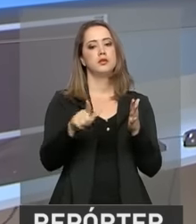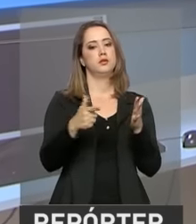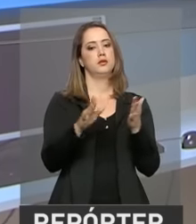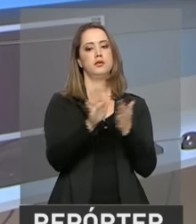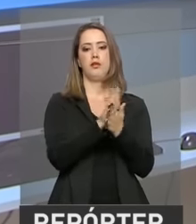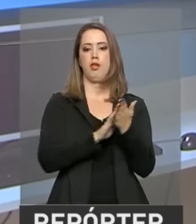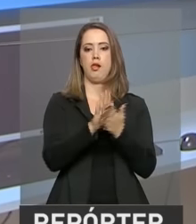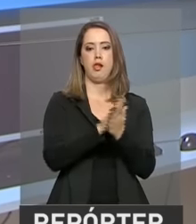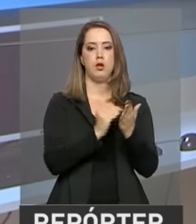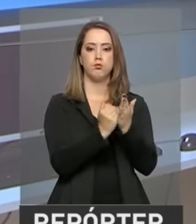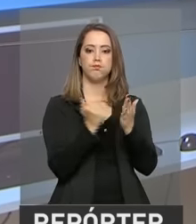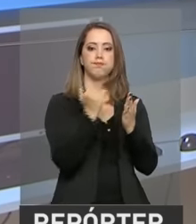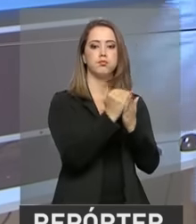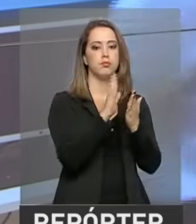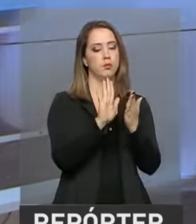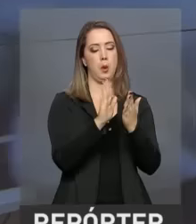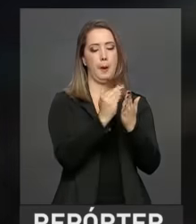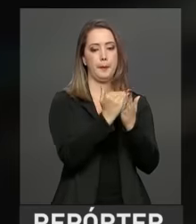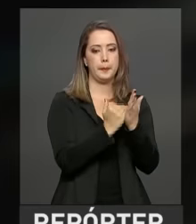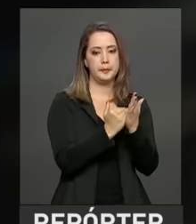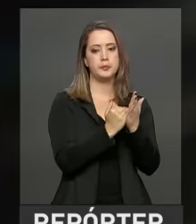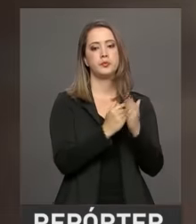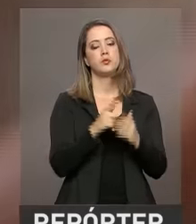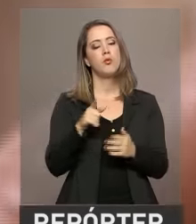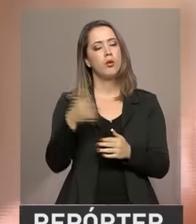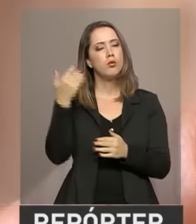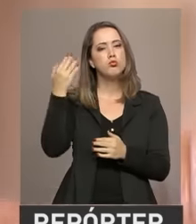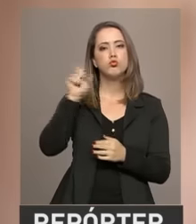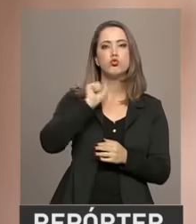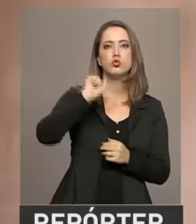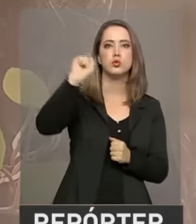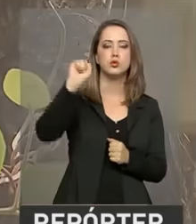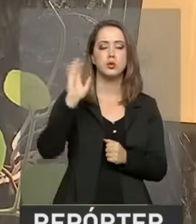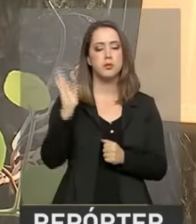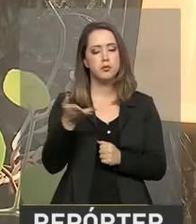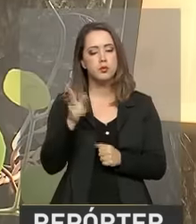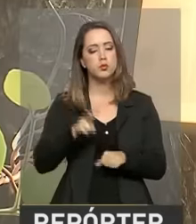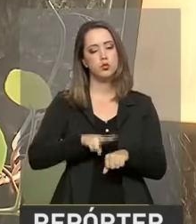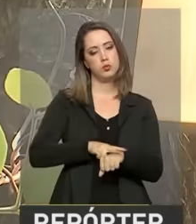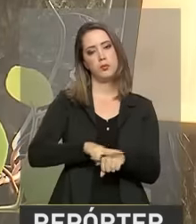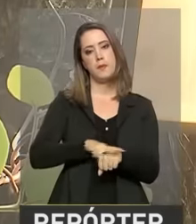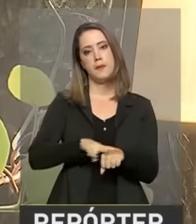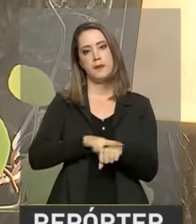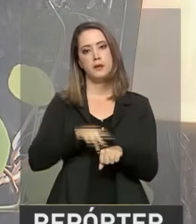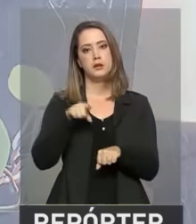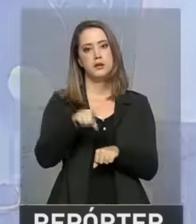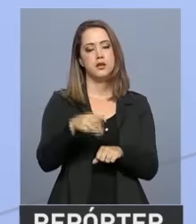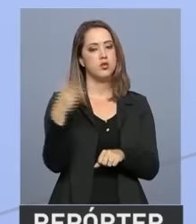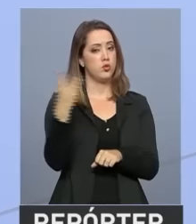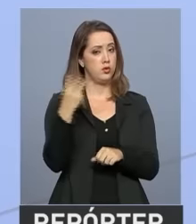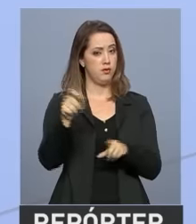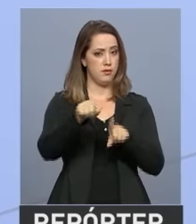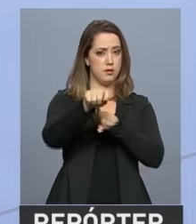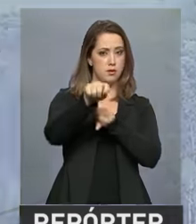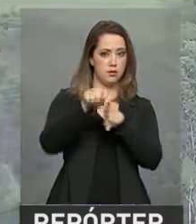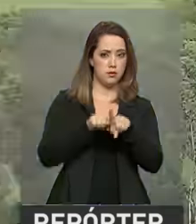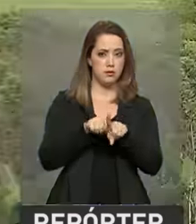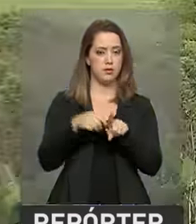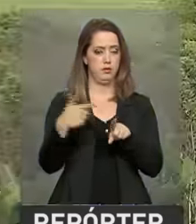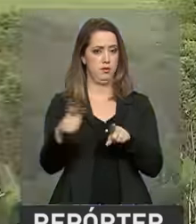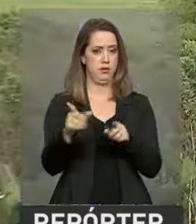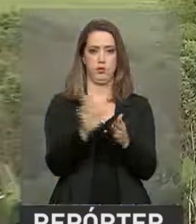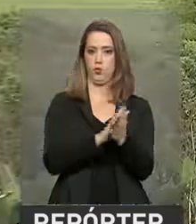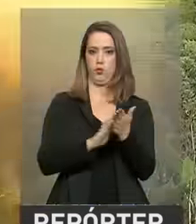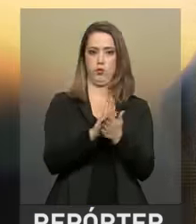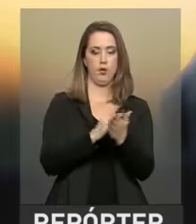cobrança Extra nas contas de luz desde abriu a bandeira tarifária está na cor verde este será o terceiro mês seguido sem cobrança